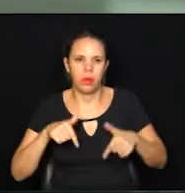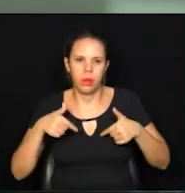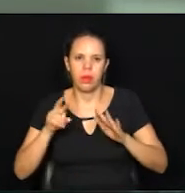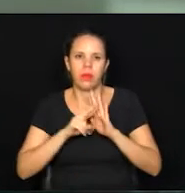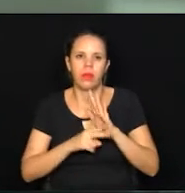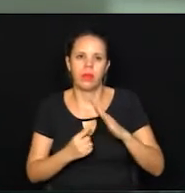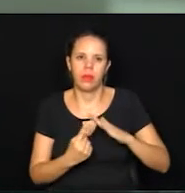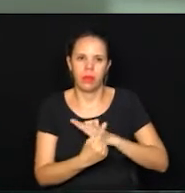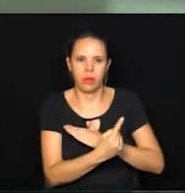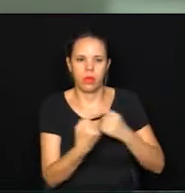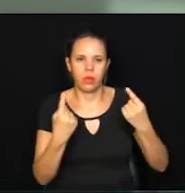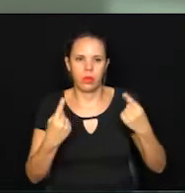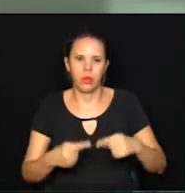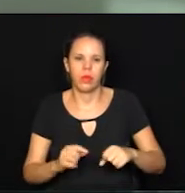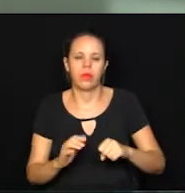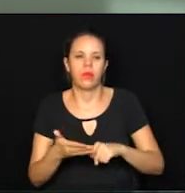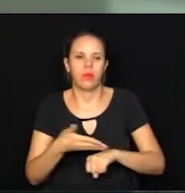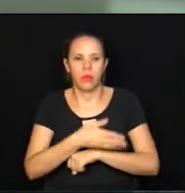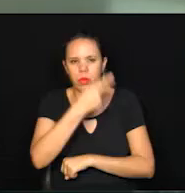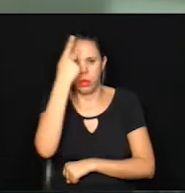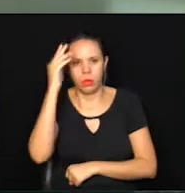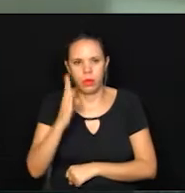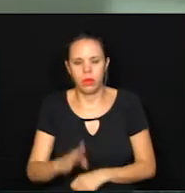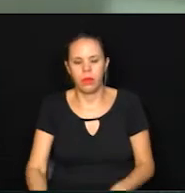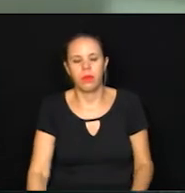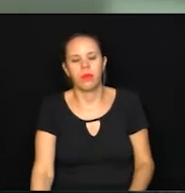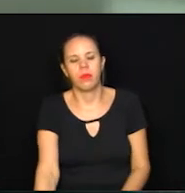de restrições contra a entrada de brasileiros.